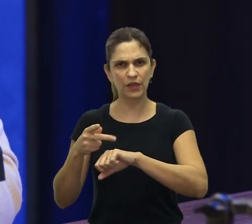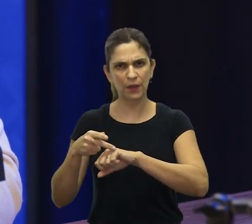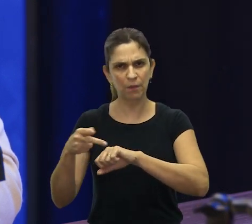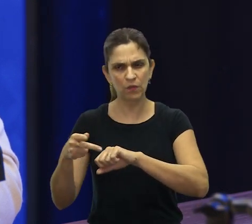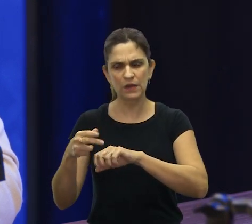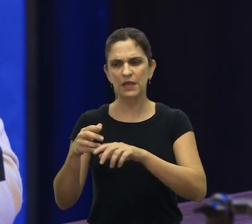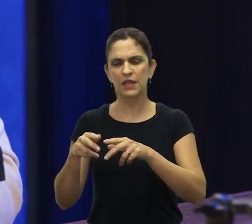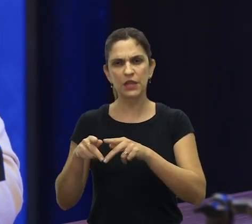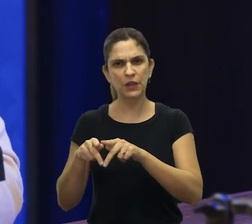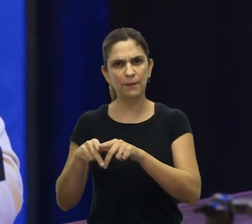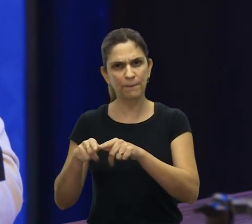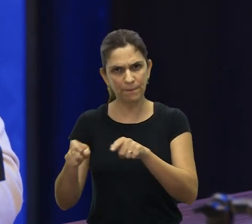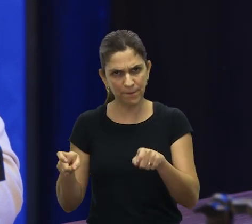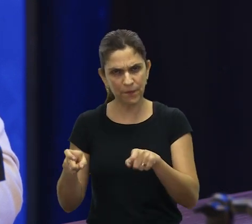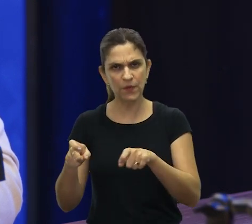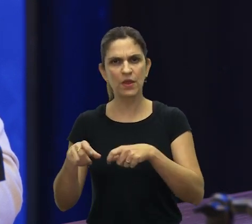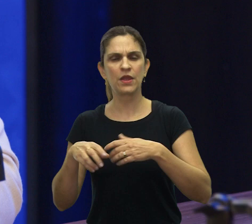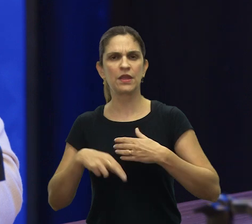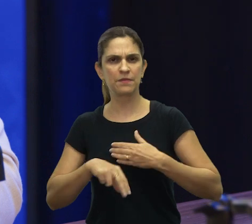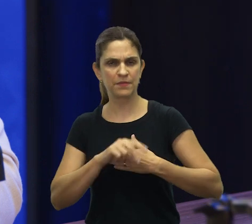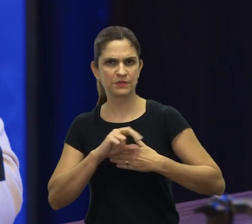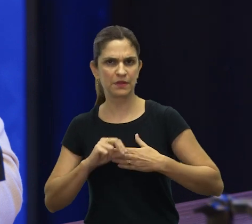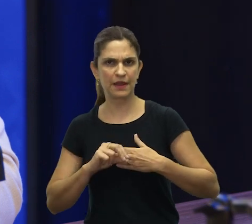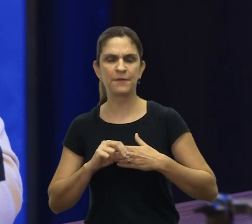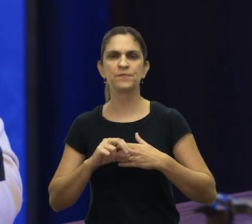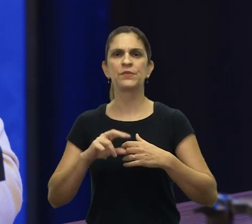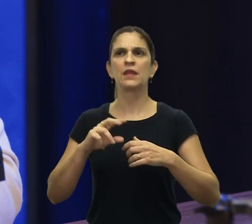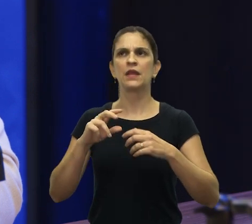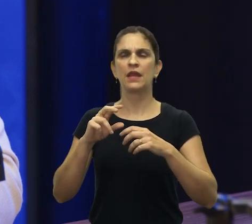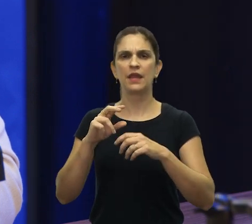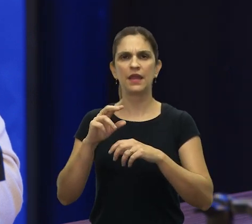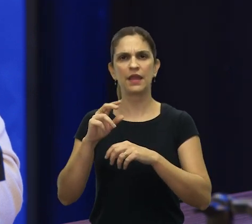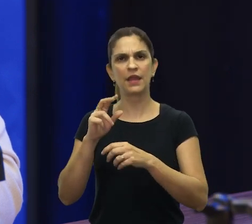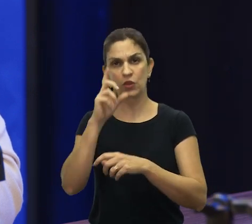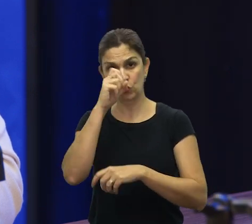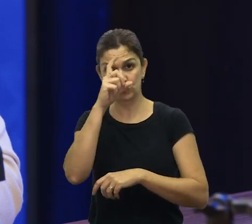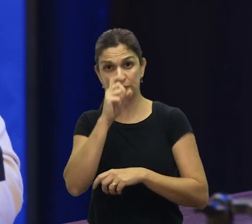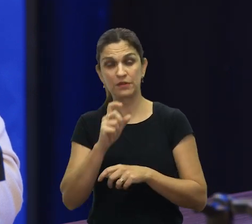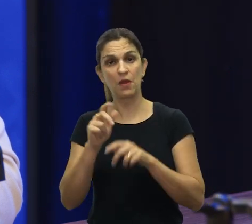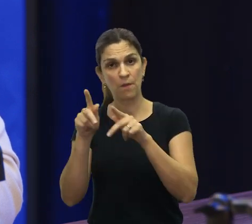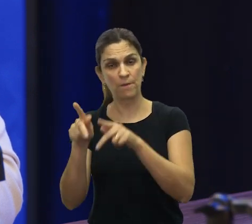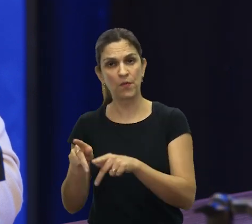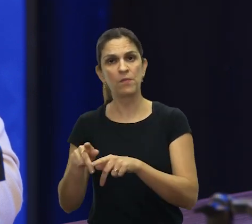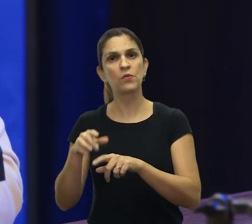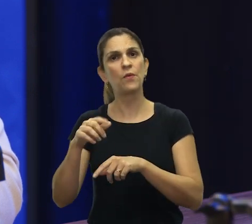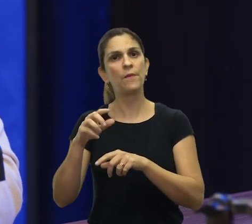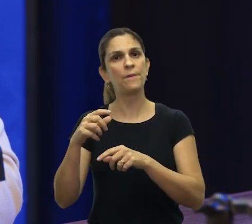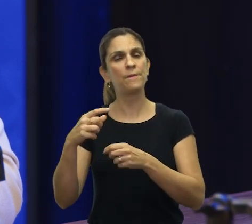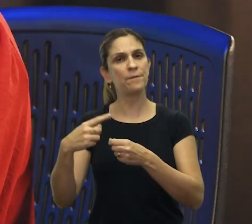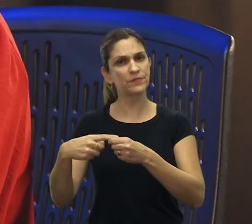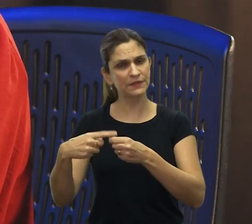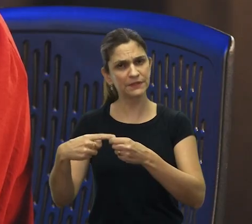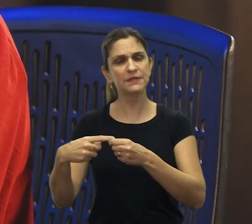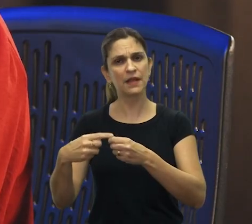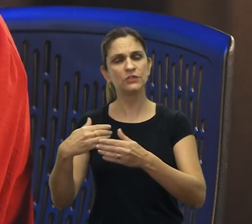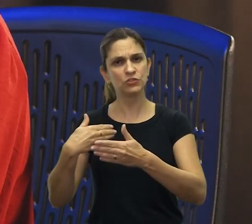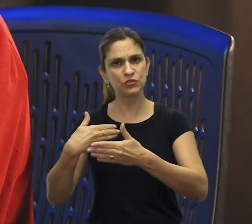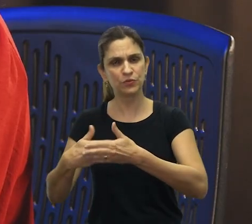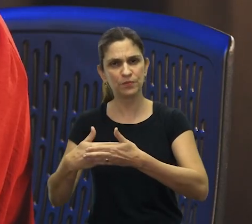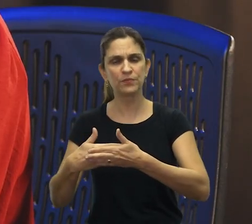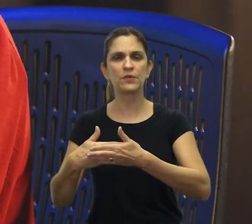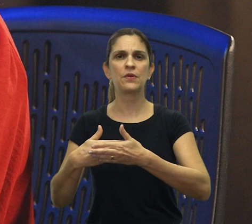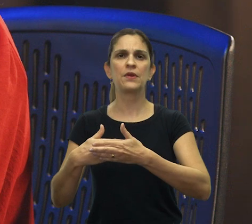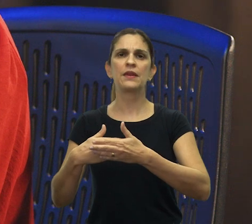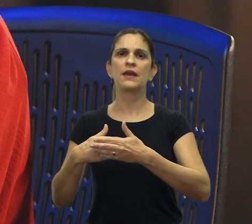e mastologia no Hospital Público, que é o Hospital das Clínicas da Faculdade de Medicina da USP de Ribeirão Preto, que